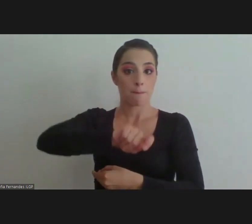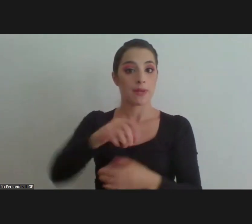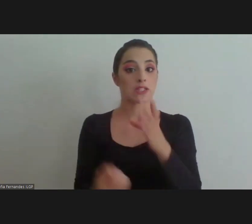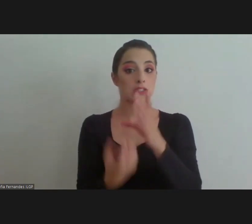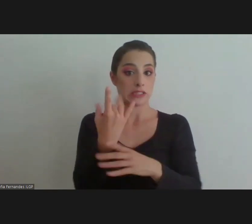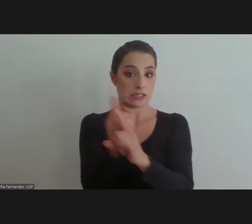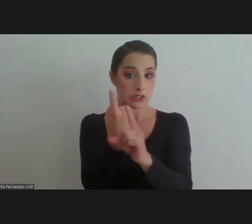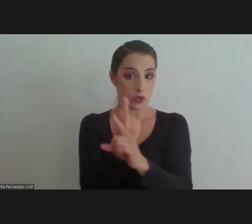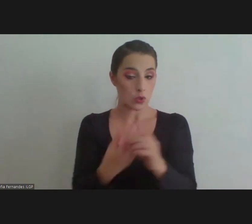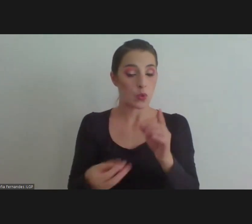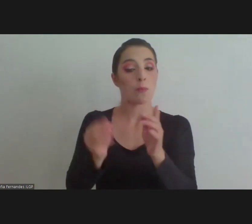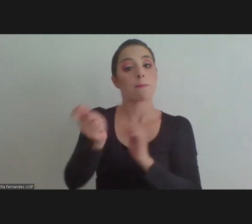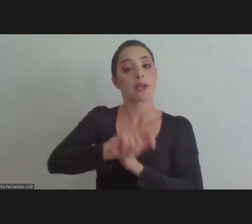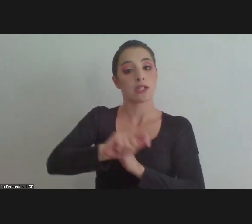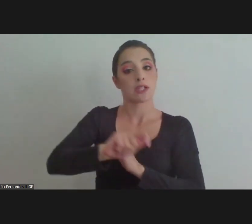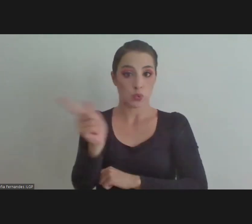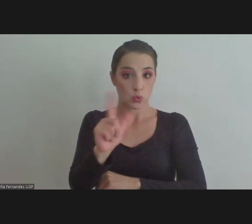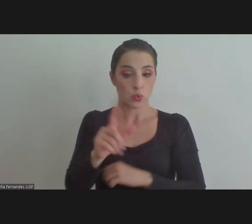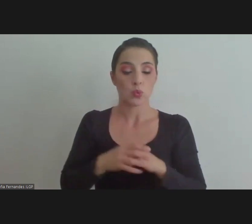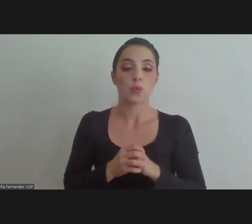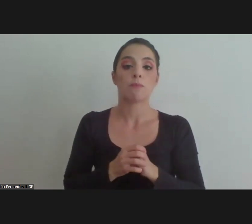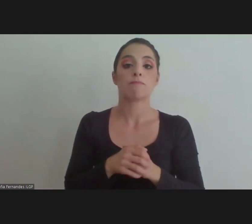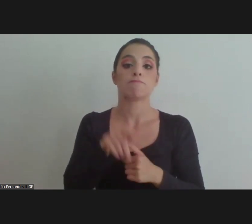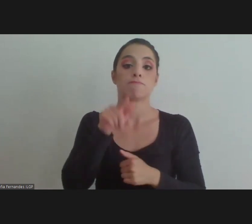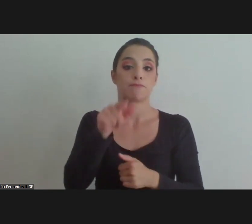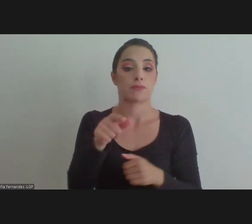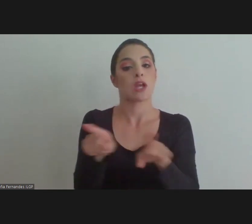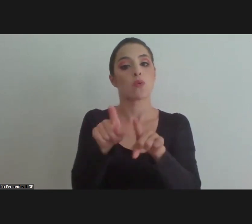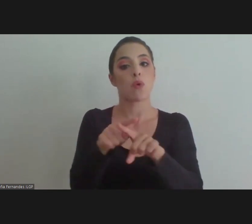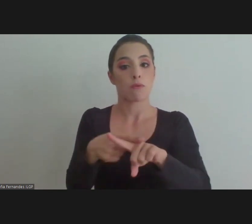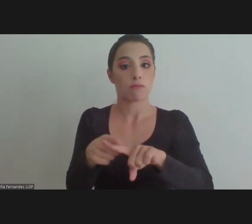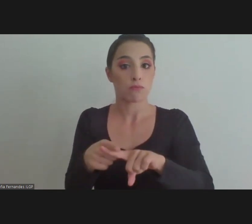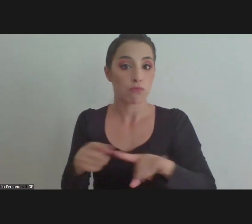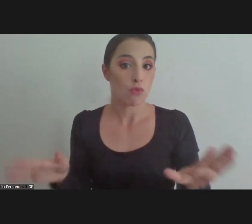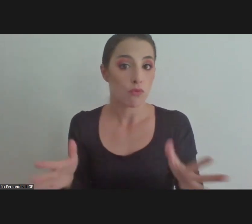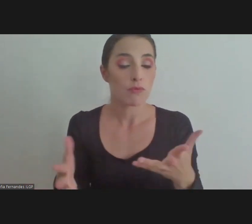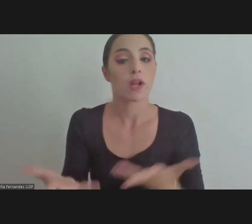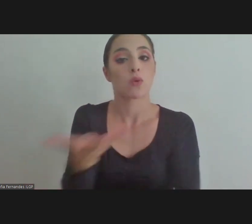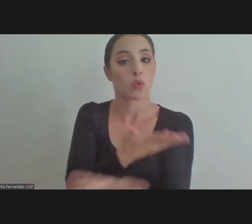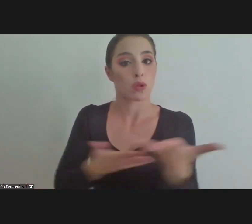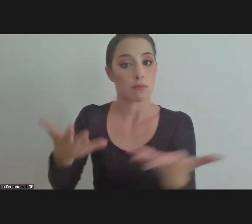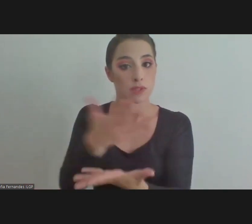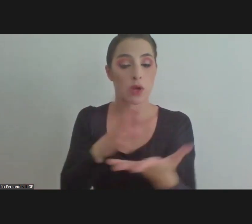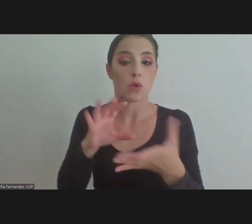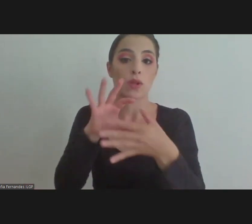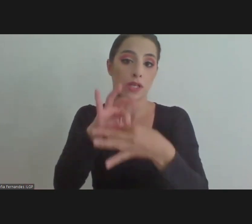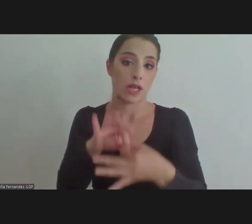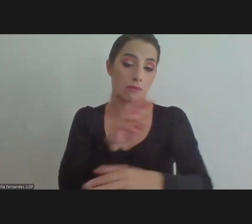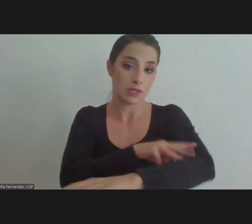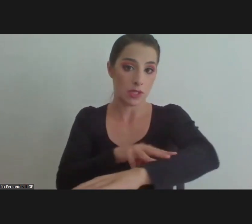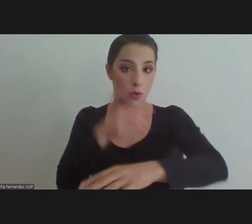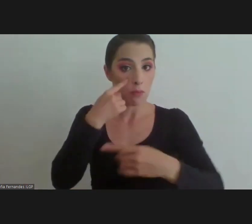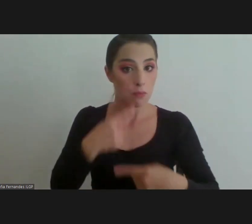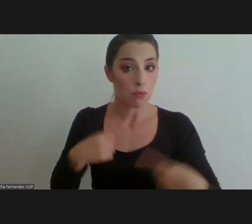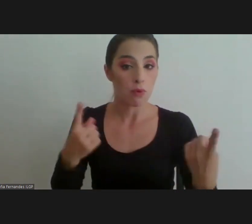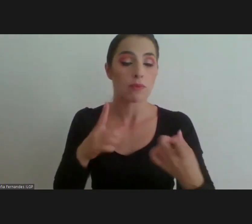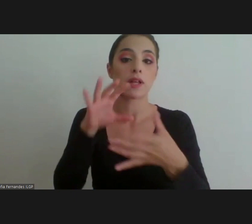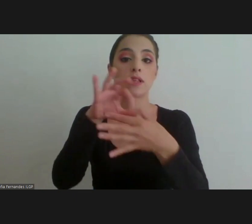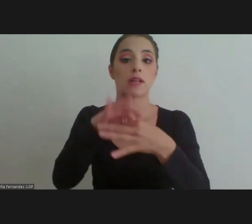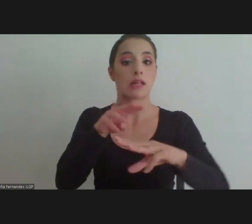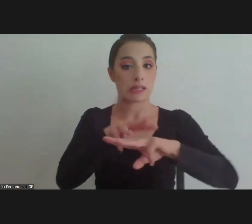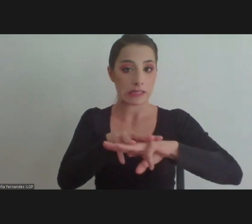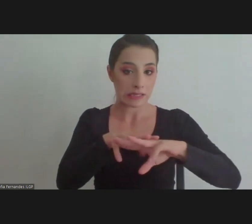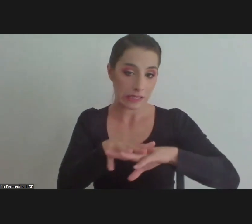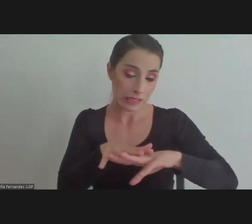longo de julho. Promover a cooperação e o trabalho colaborativo no âmbito da inovação na administração pública entre os membros da rede de